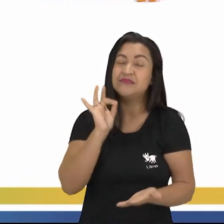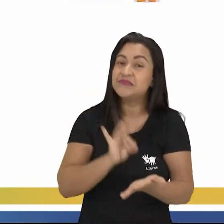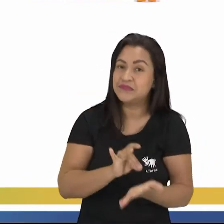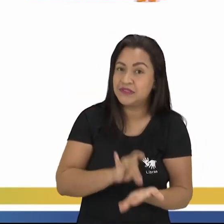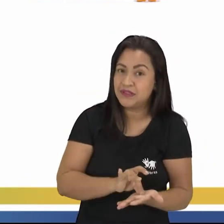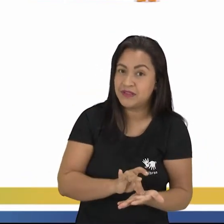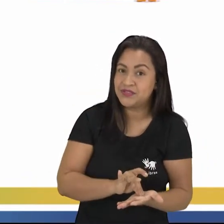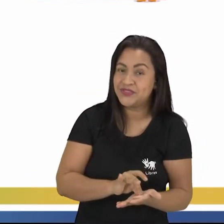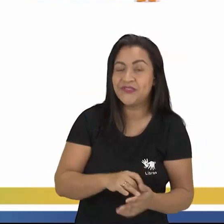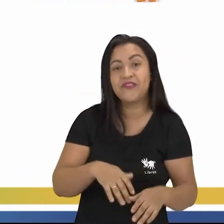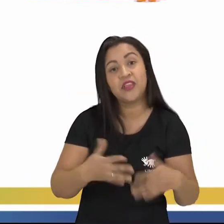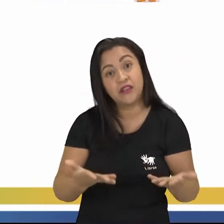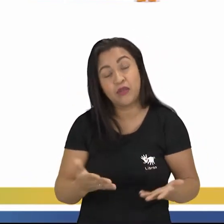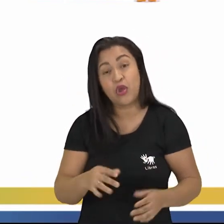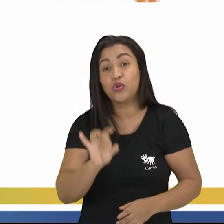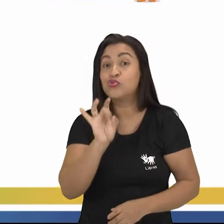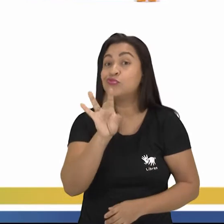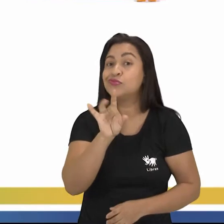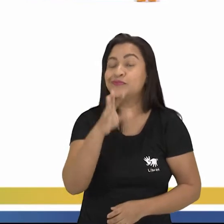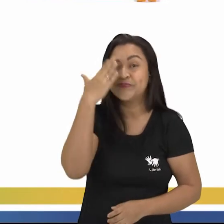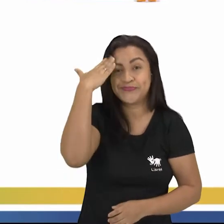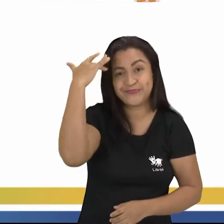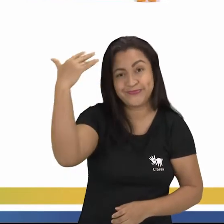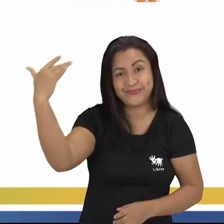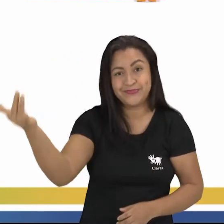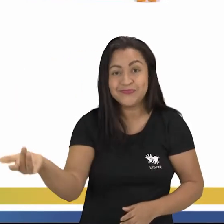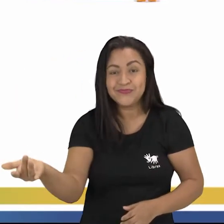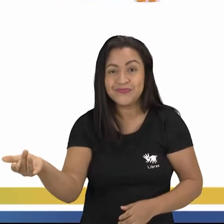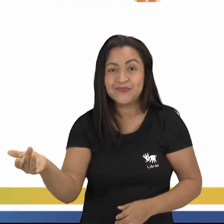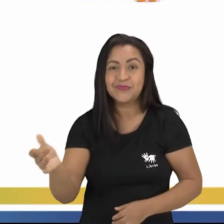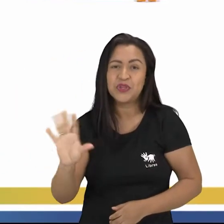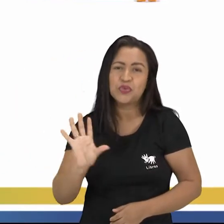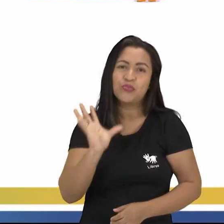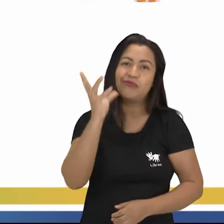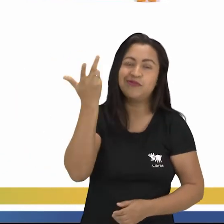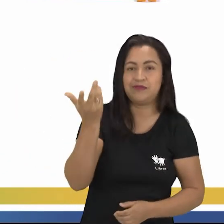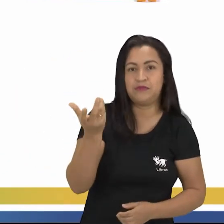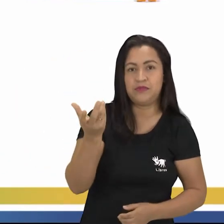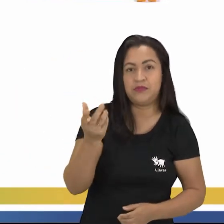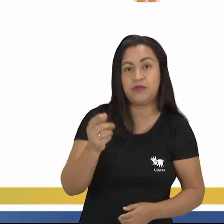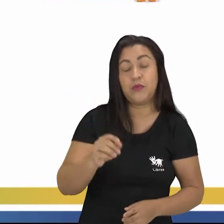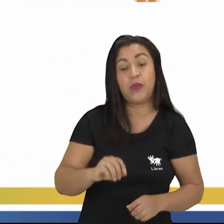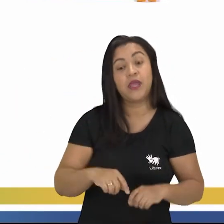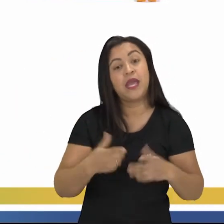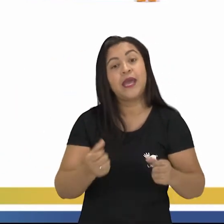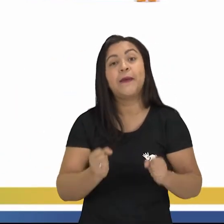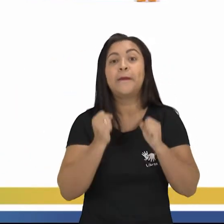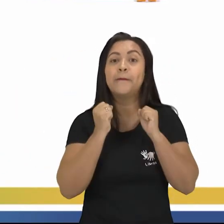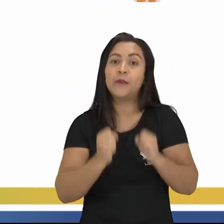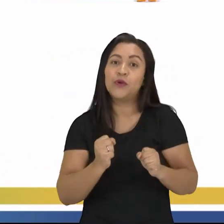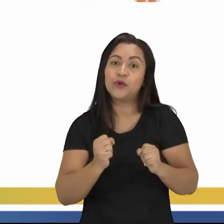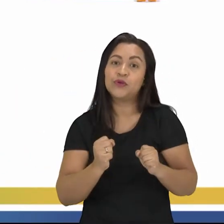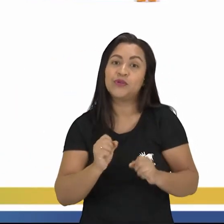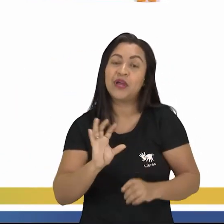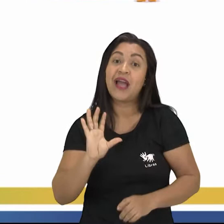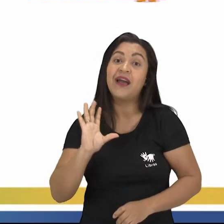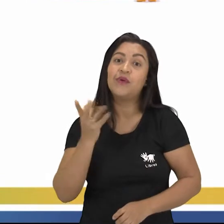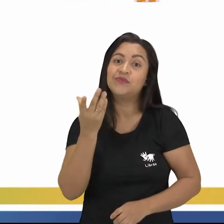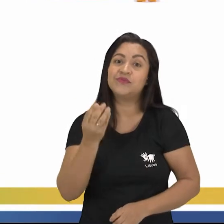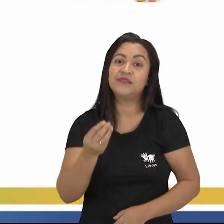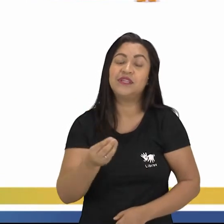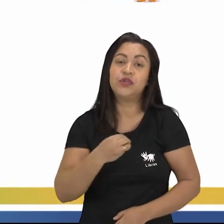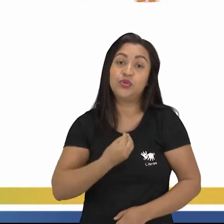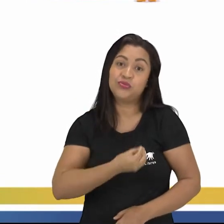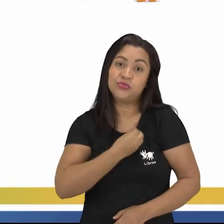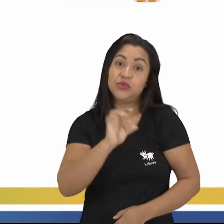situação hipotética no presente e vai me dar um resultado hipotético também, ou no presente ou no futuro. Olha o